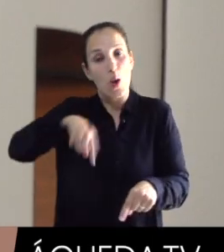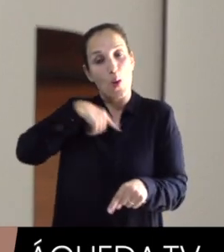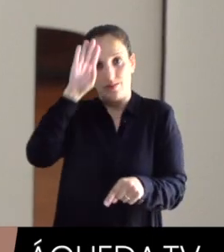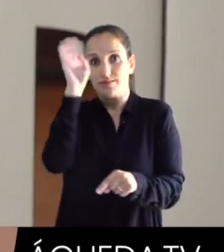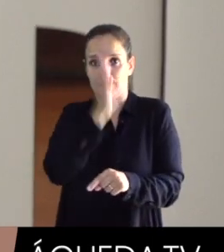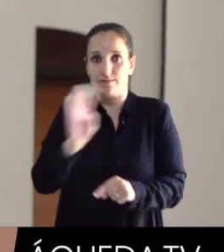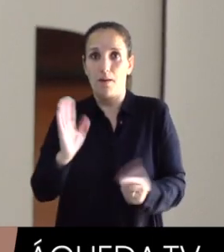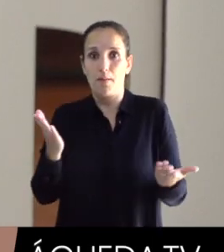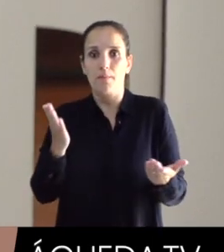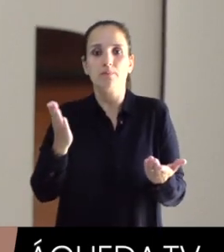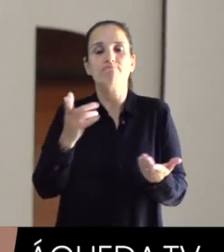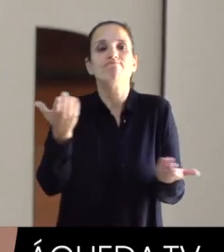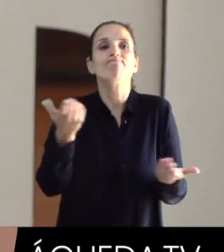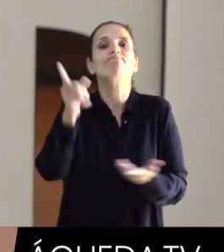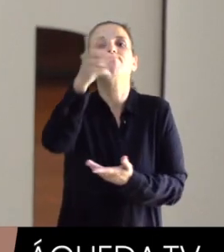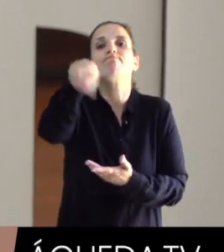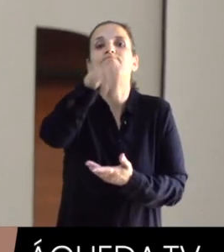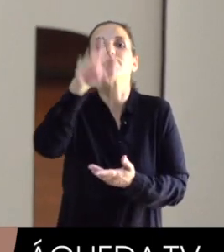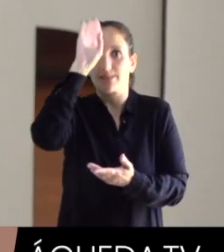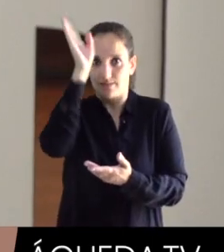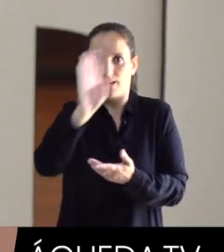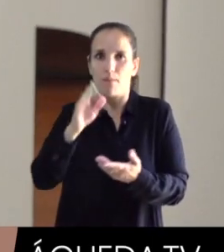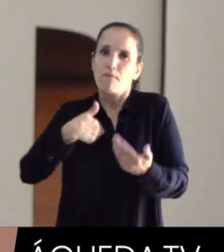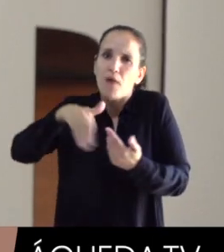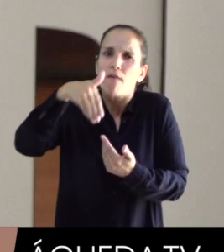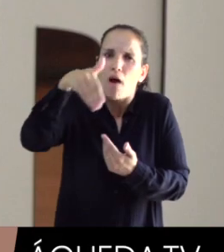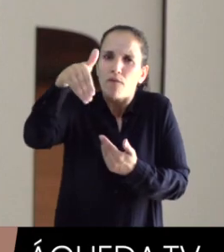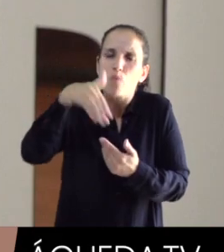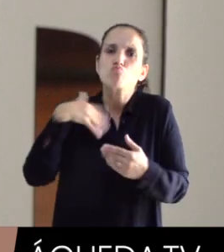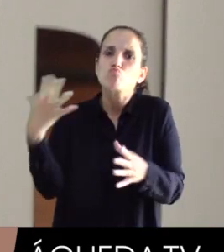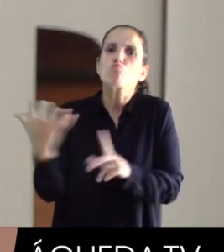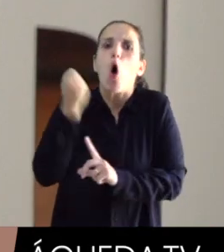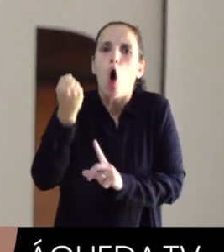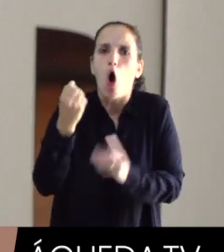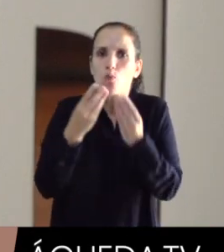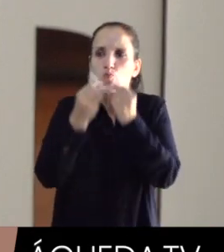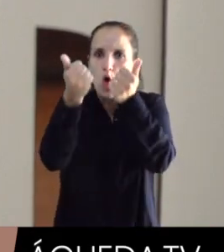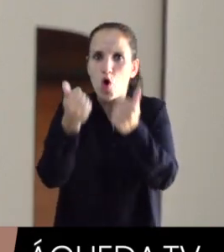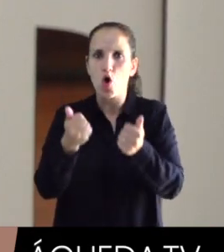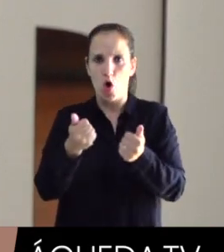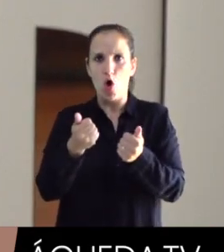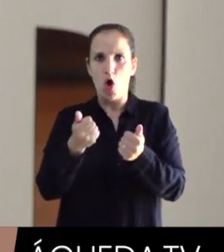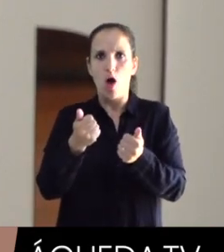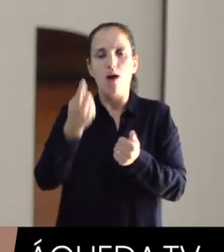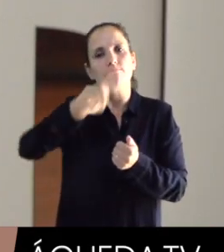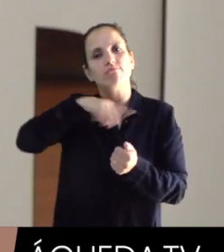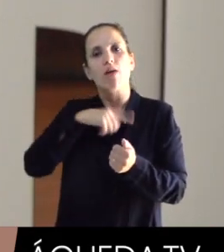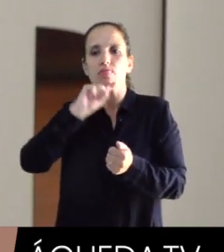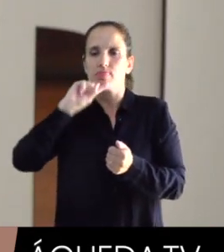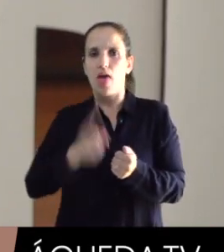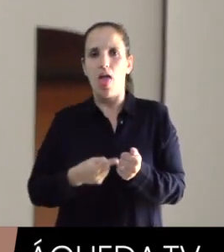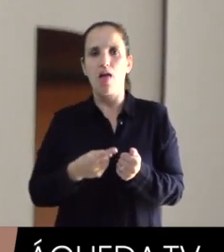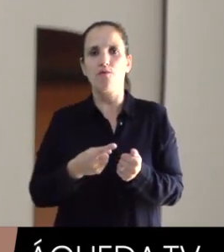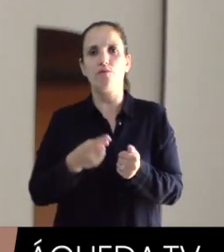Sabemos que a Vossa Excelência acredita na superação e capacidade de resiliência que se deve